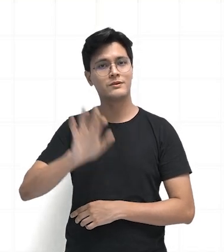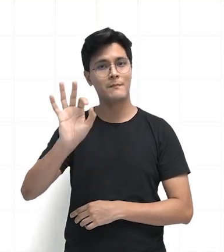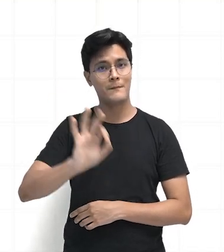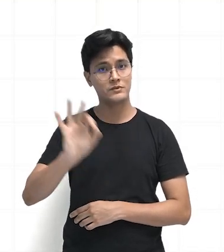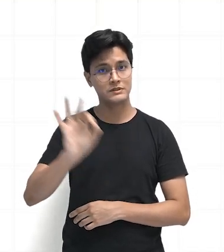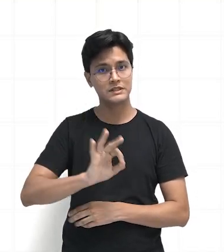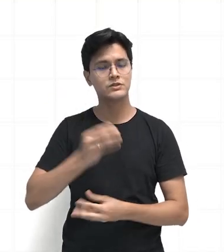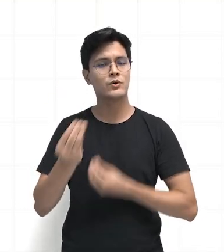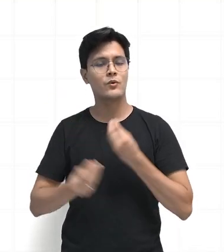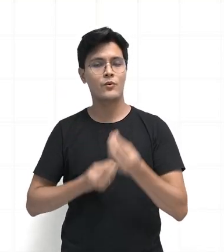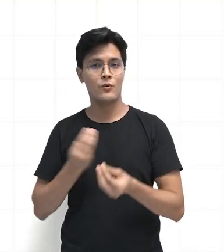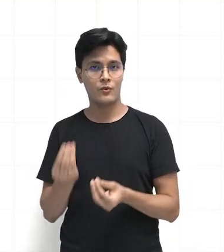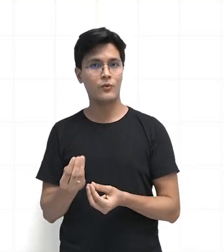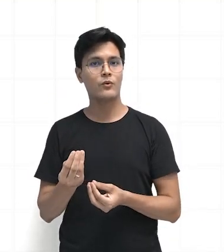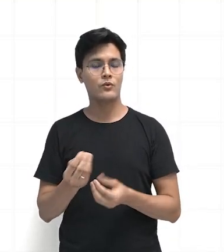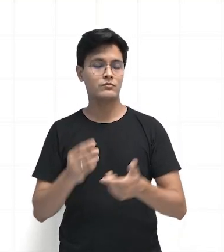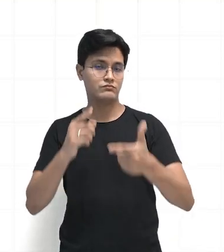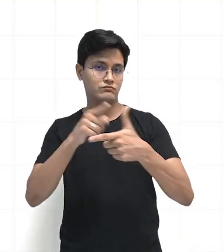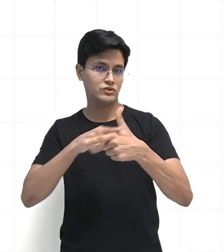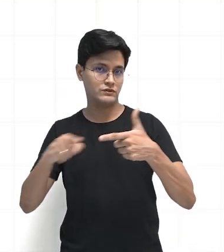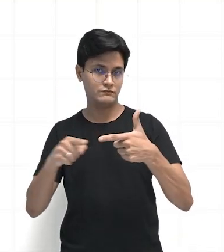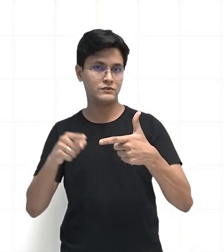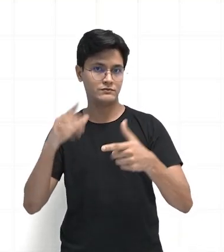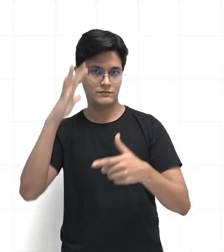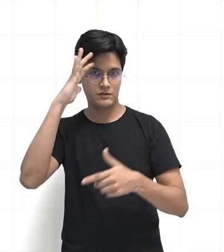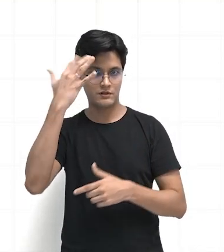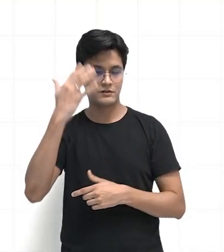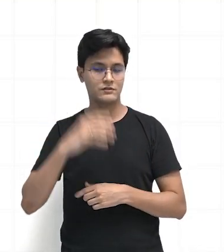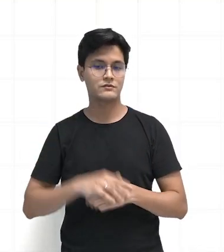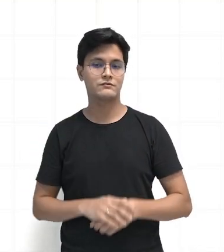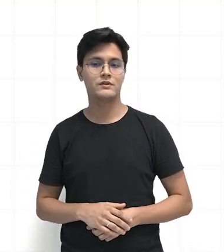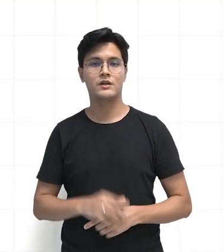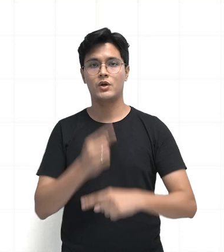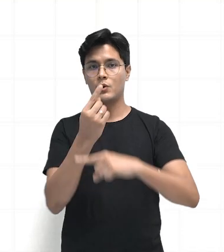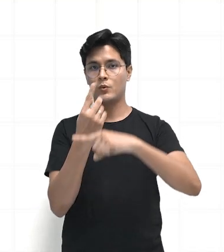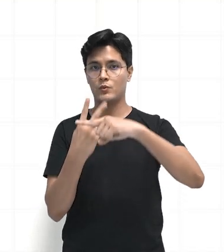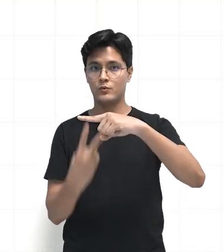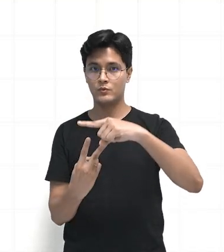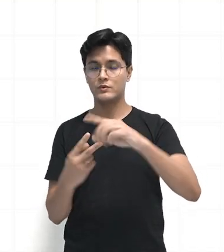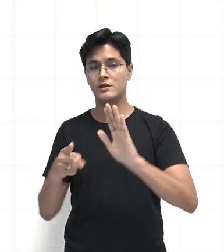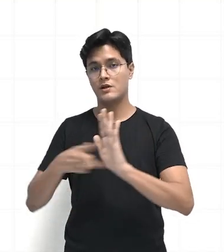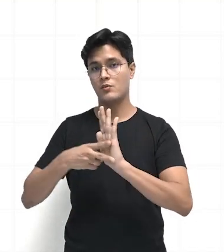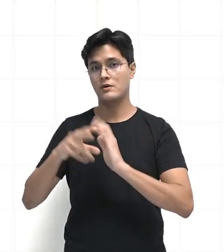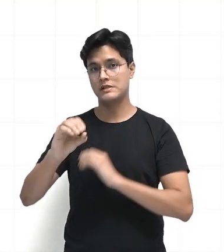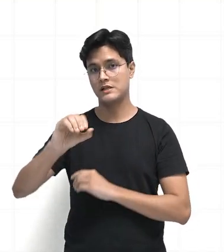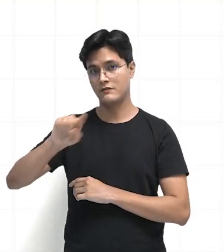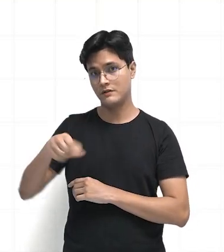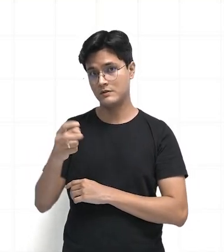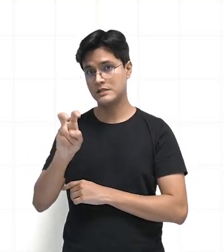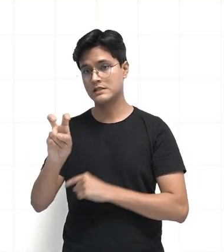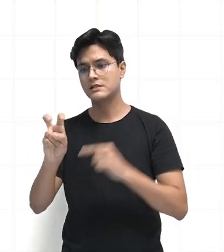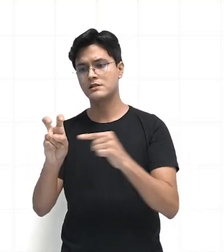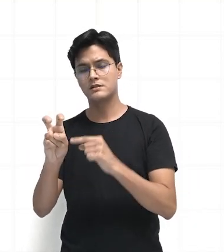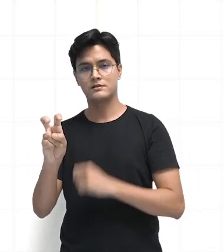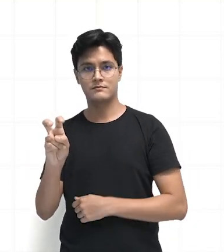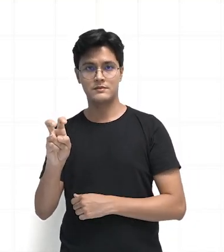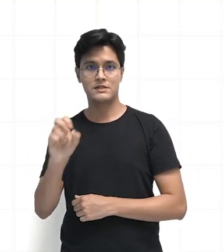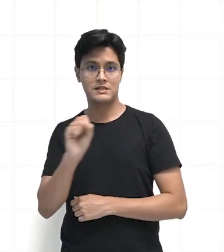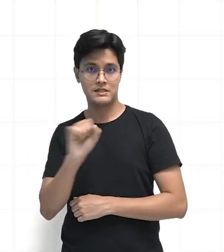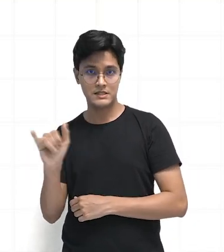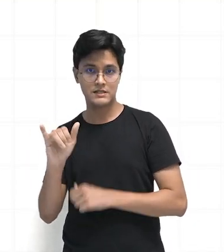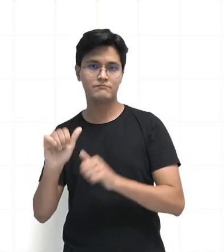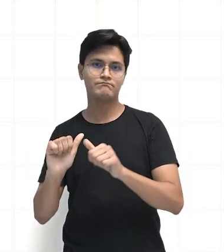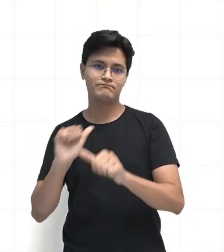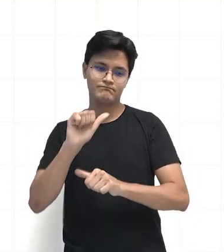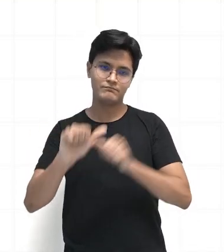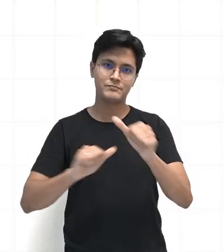eu fazer a divisão 1 dividido por 2, que é 0,5. E 0,5, transformar em